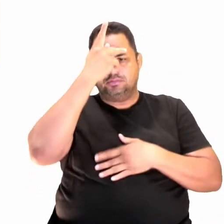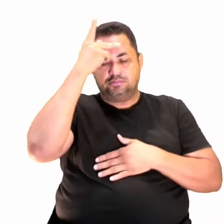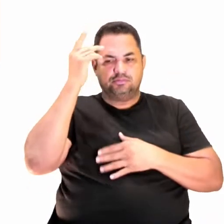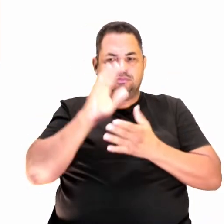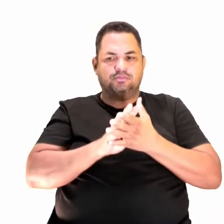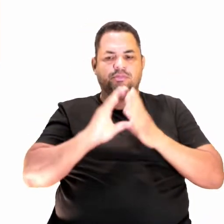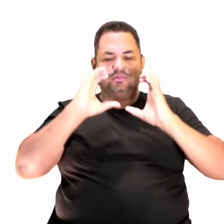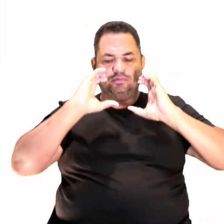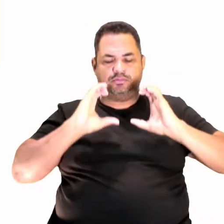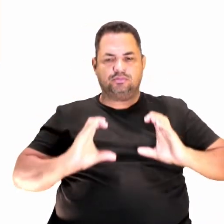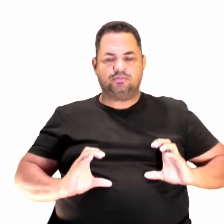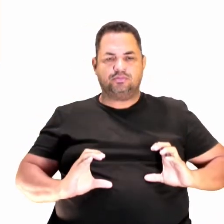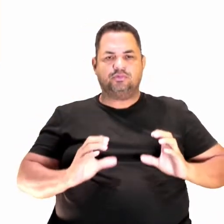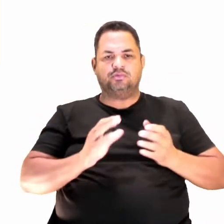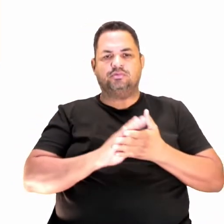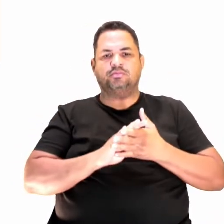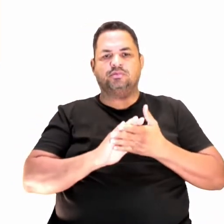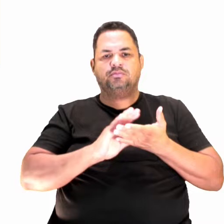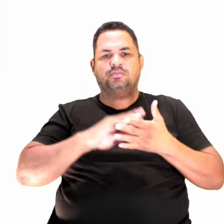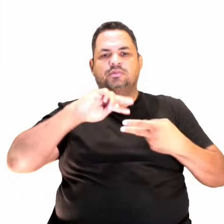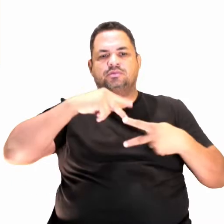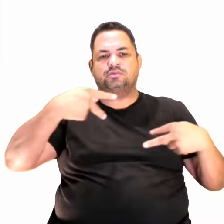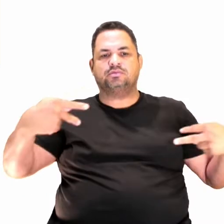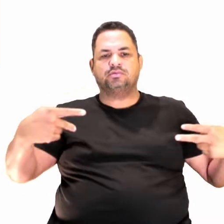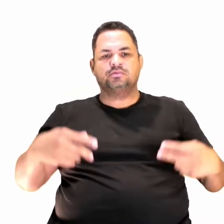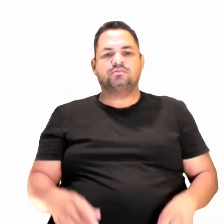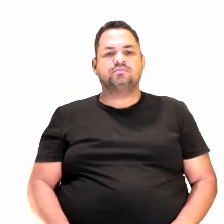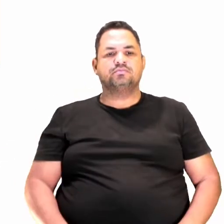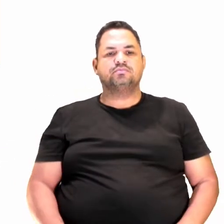genética. Behaviors can include